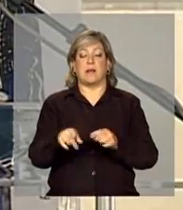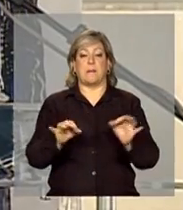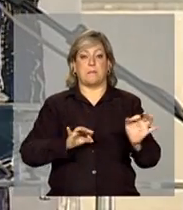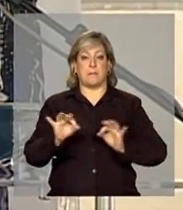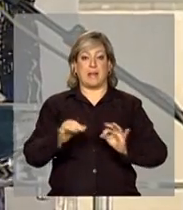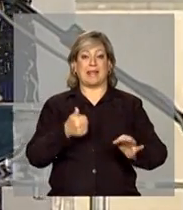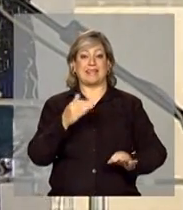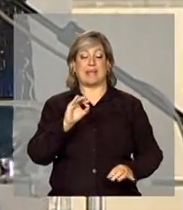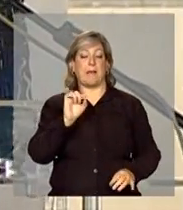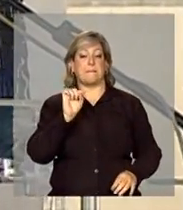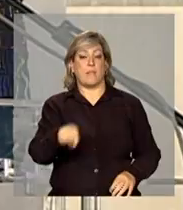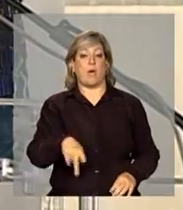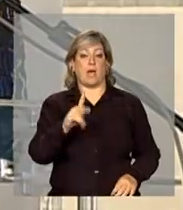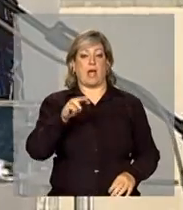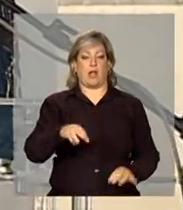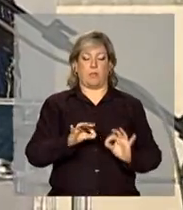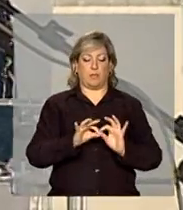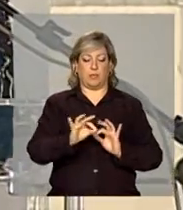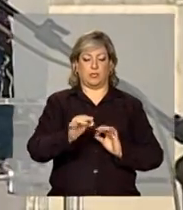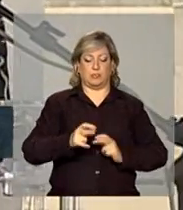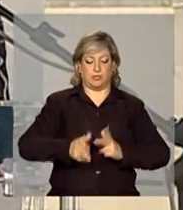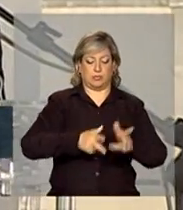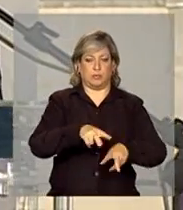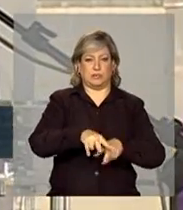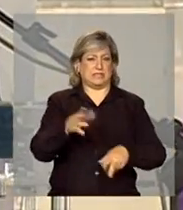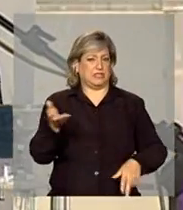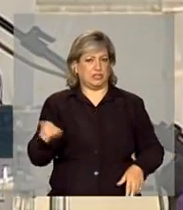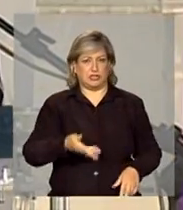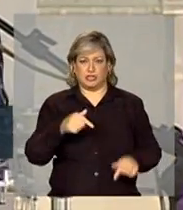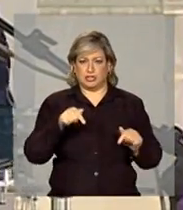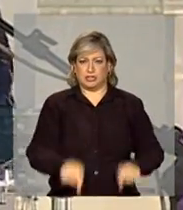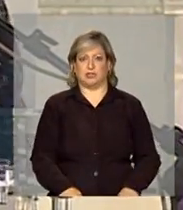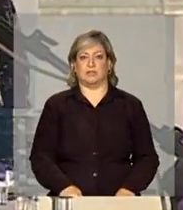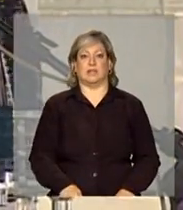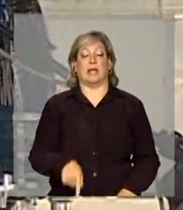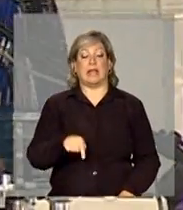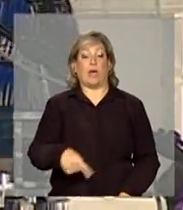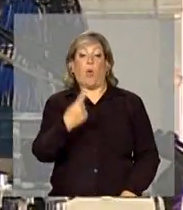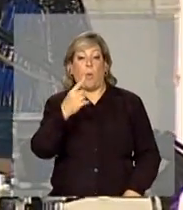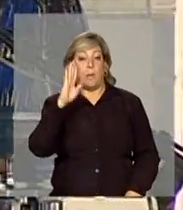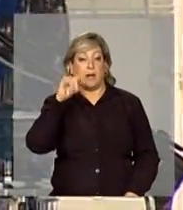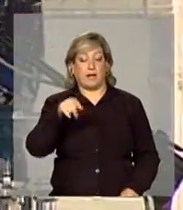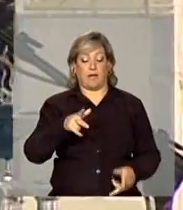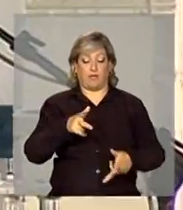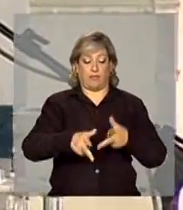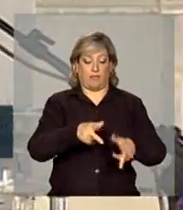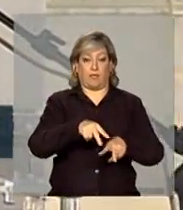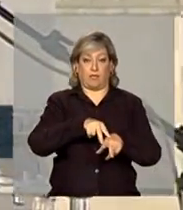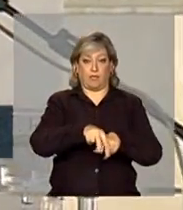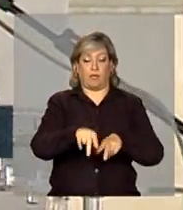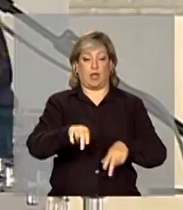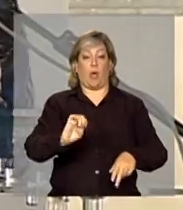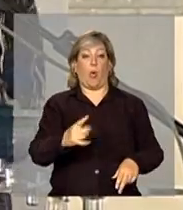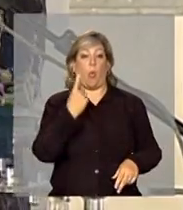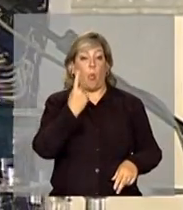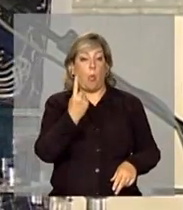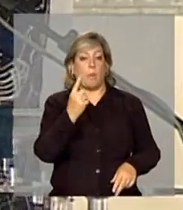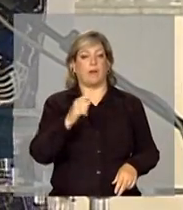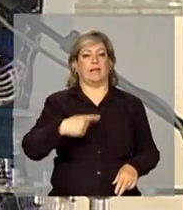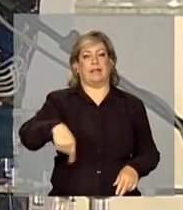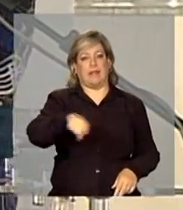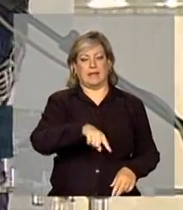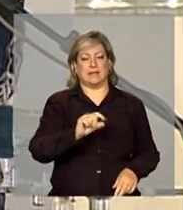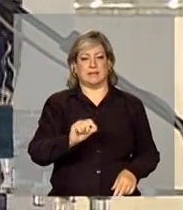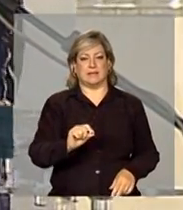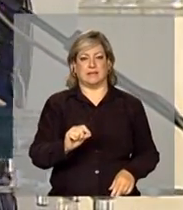de 10 mil quilômetros de ferrovia já, uma das ferrovias, eu não falo nem ferrovia,